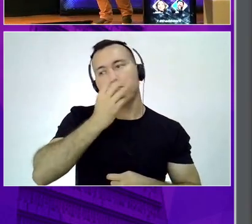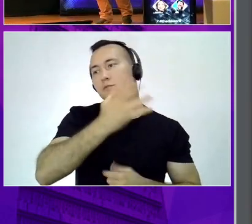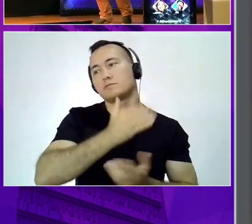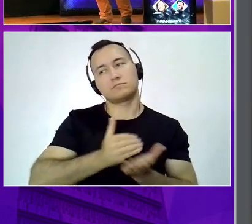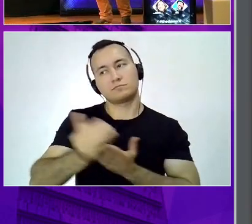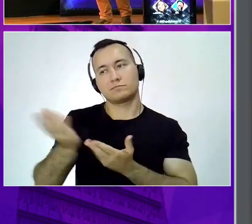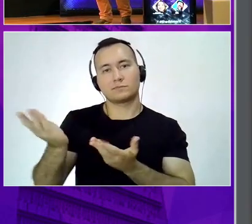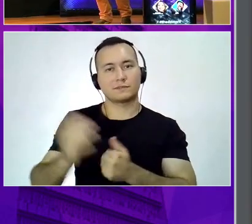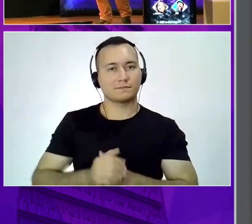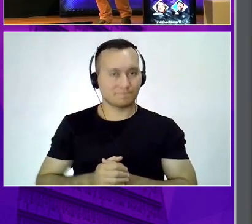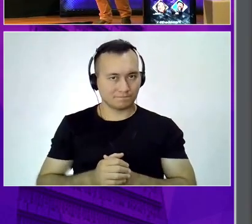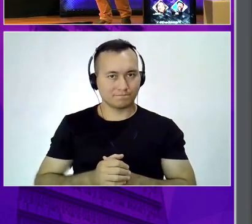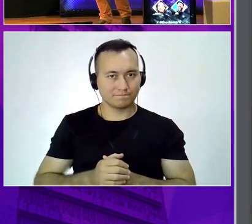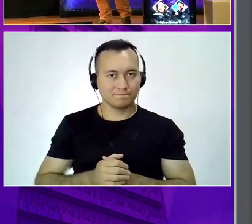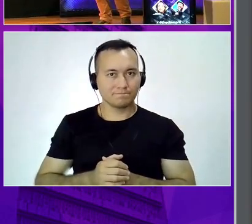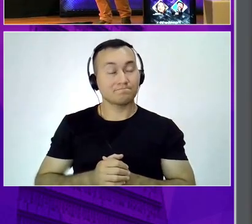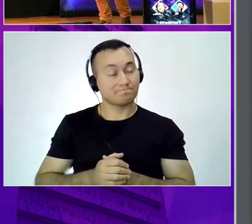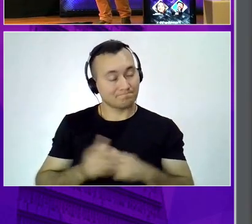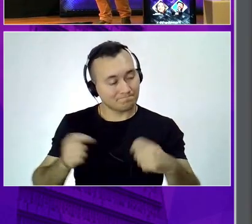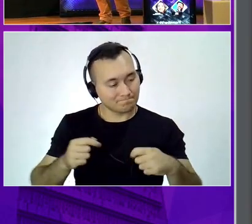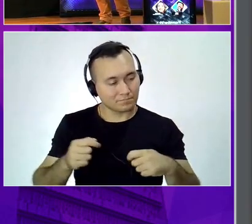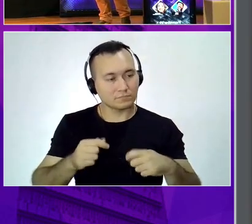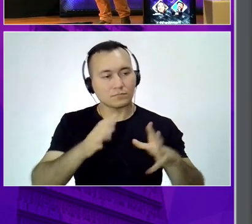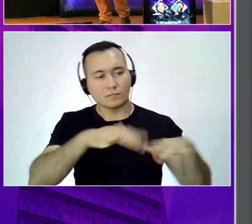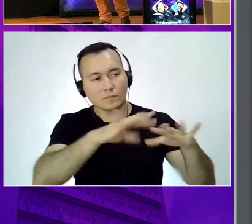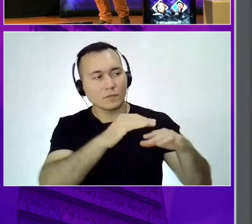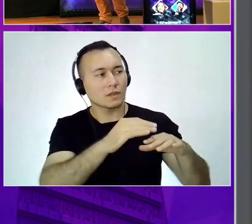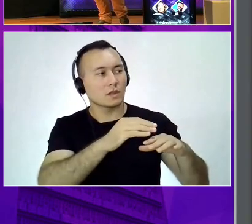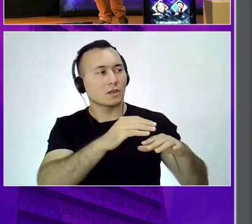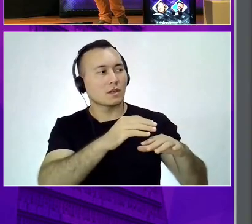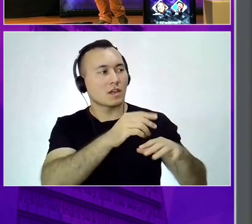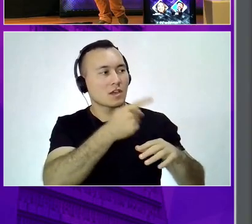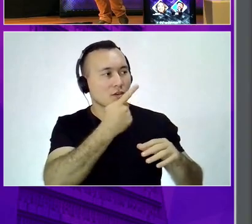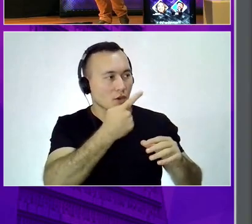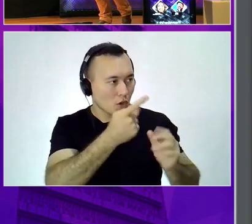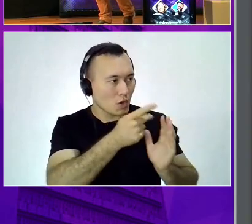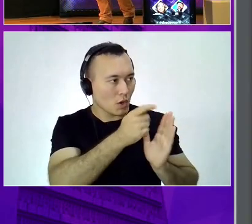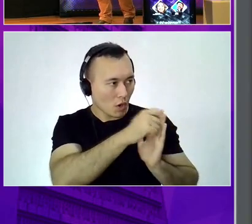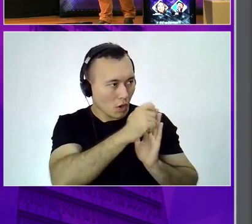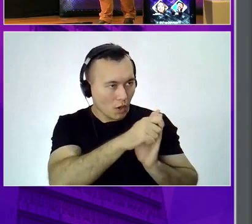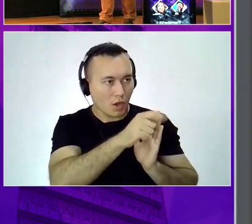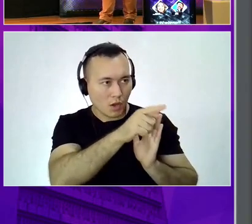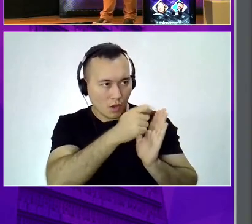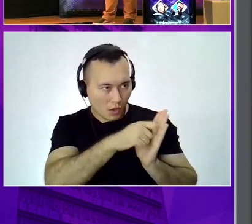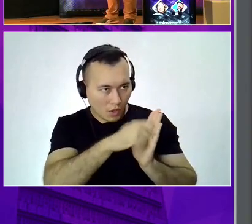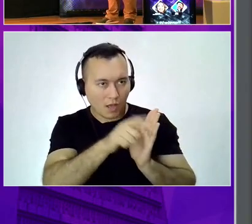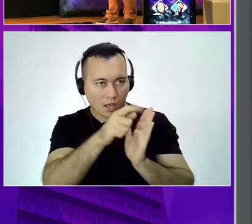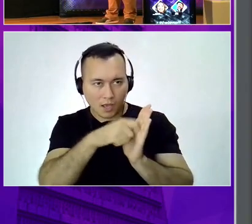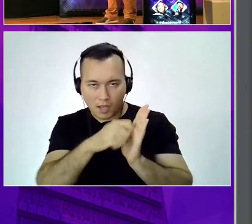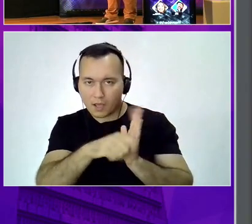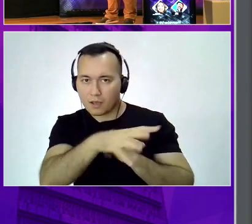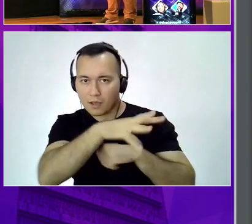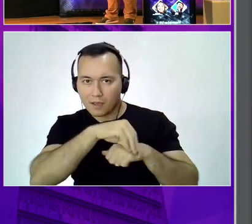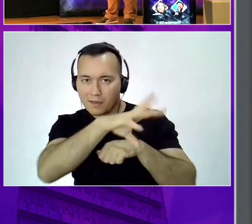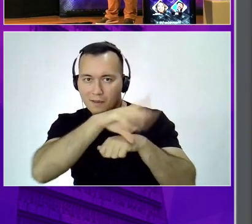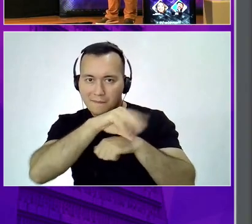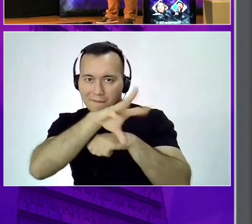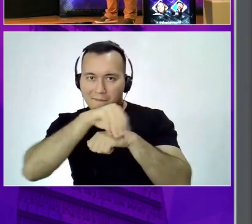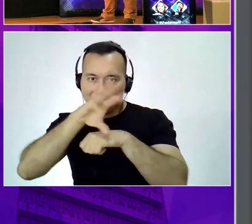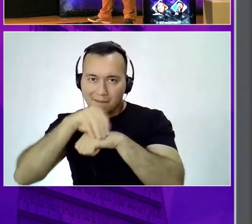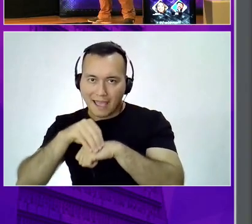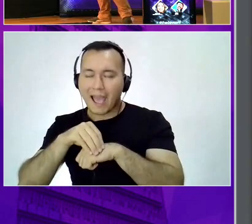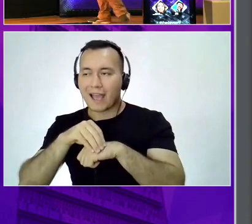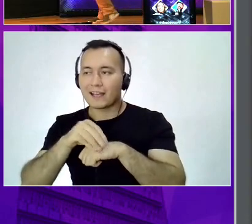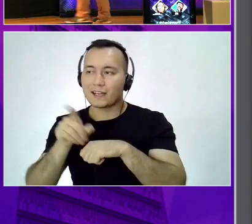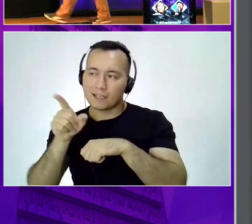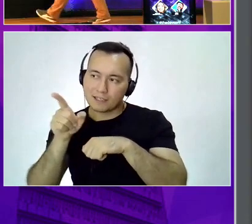junto com as coisas que as pessoas te falaram e ajuda a botar em prática. Então, a grande função dessa matriz é saber